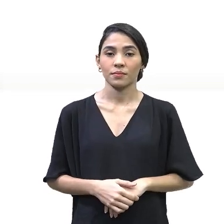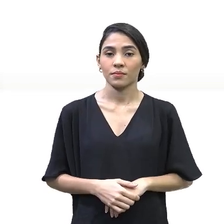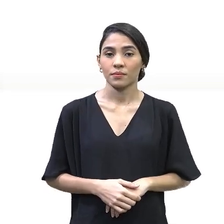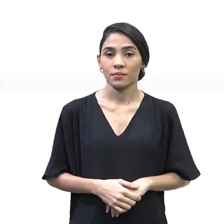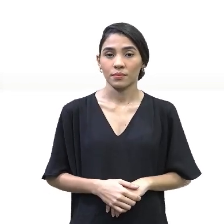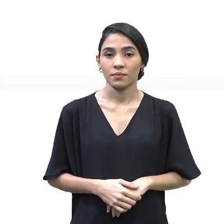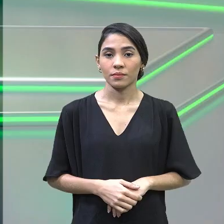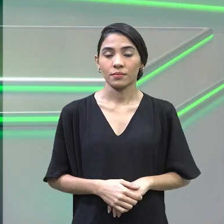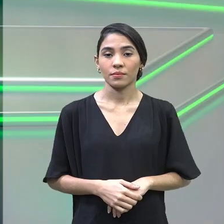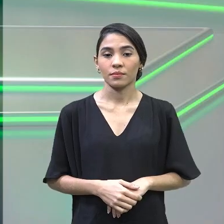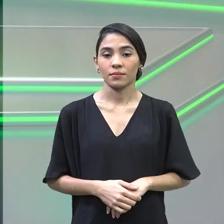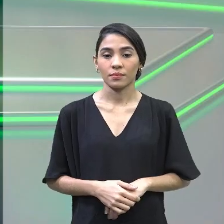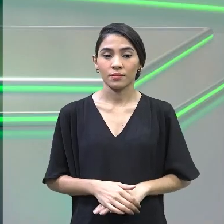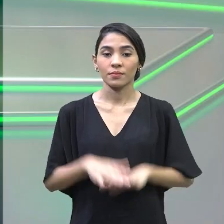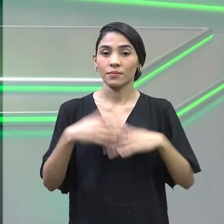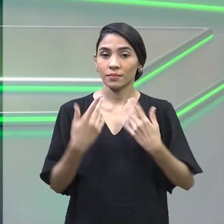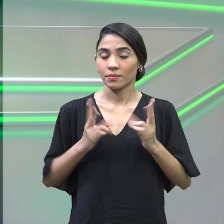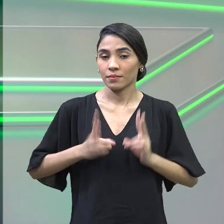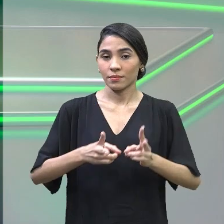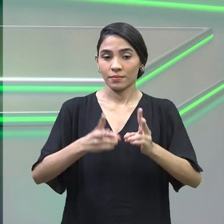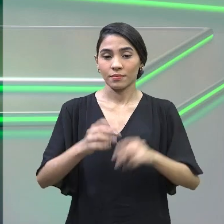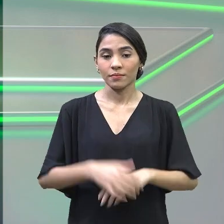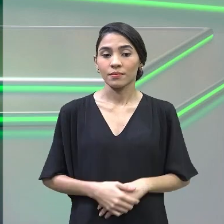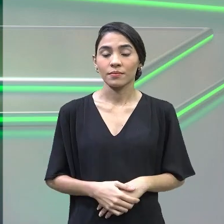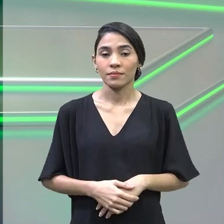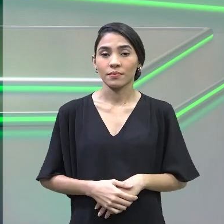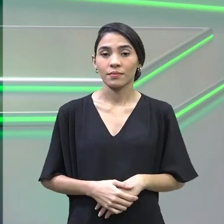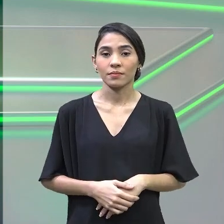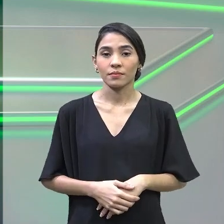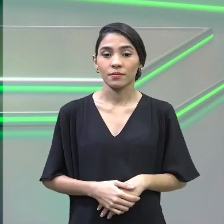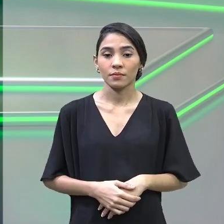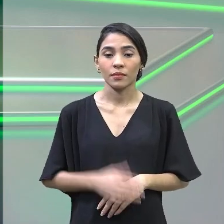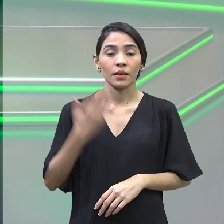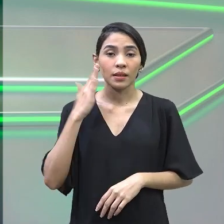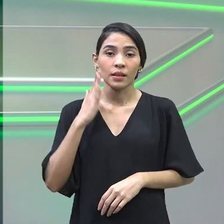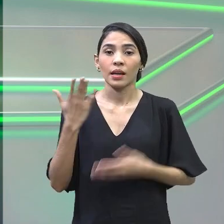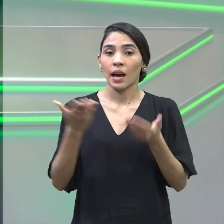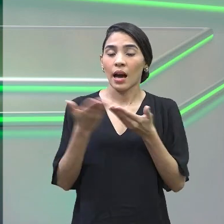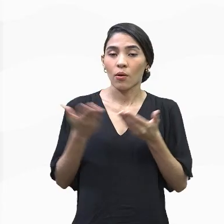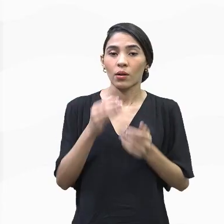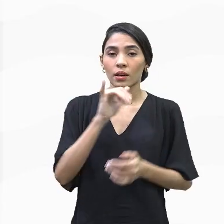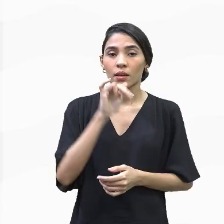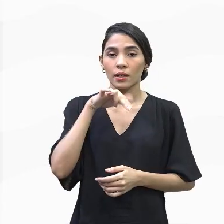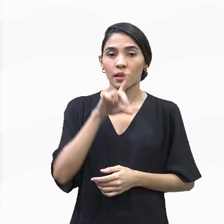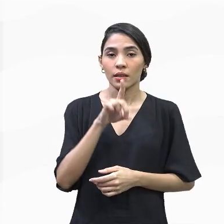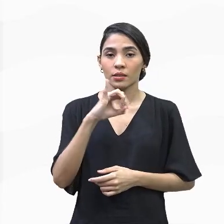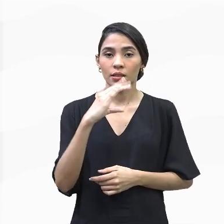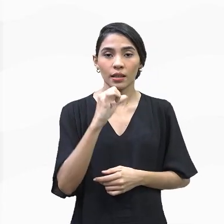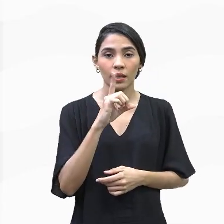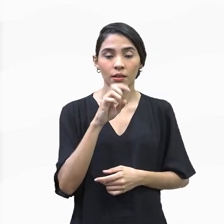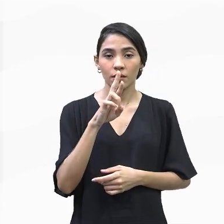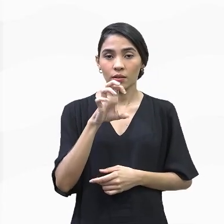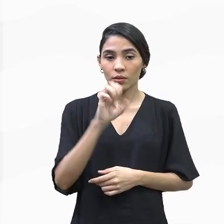bem. E vamos seguindo adiante para vamos entender agora os indicadores de saúde.